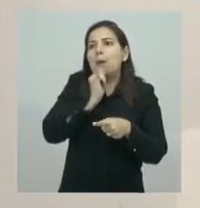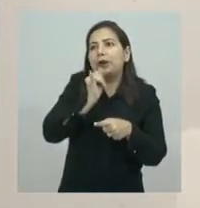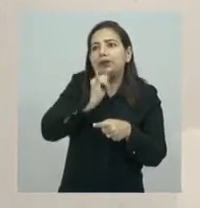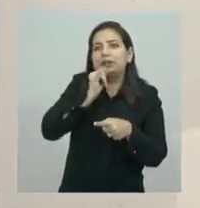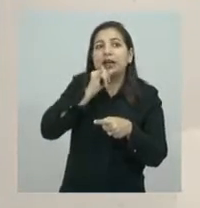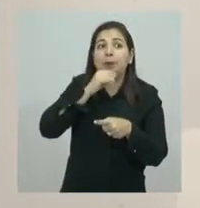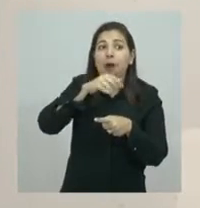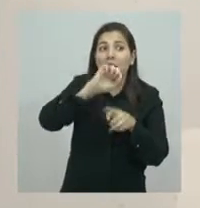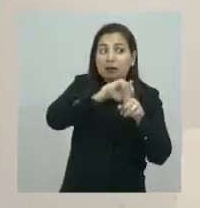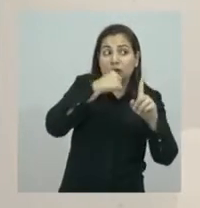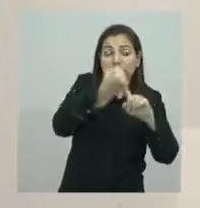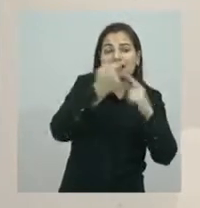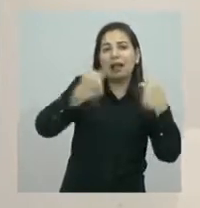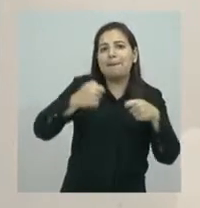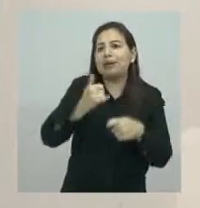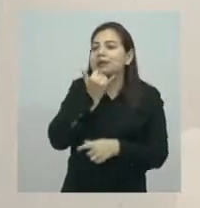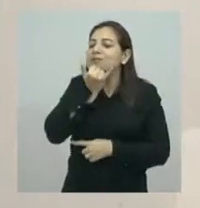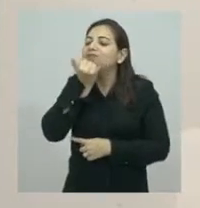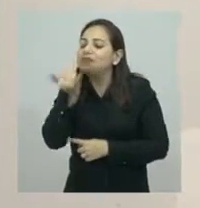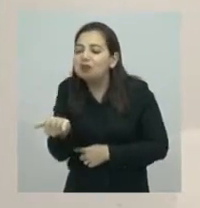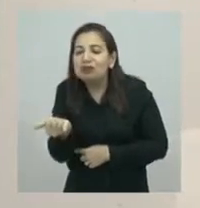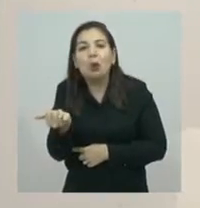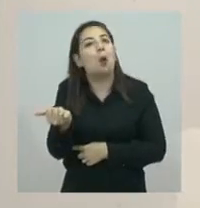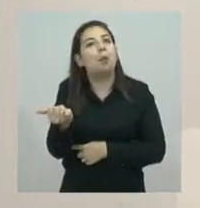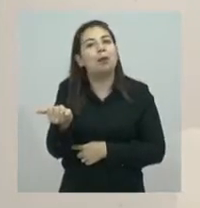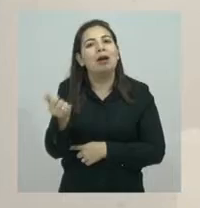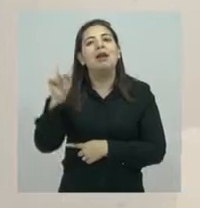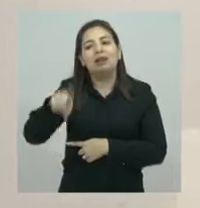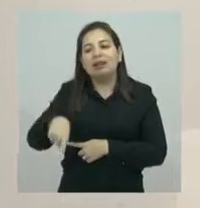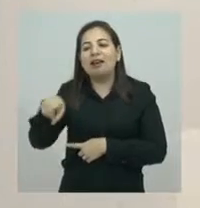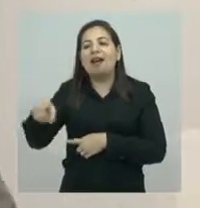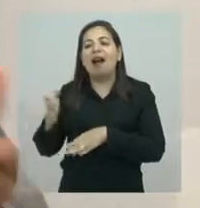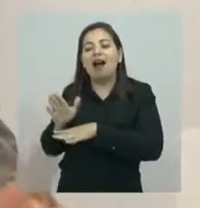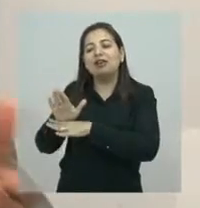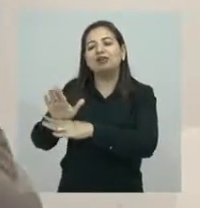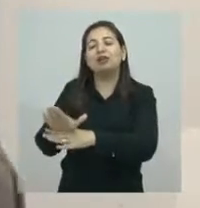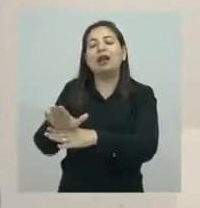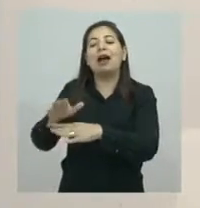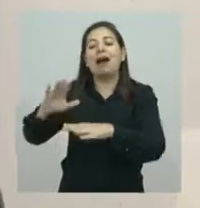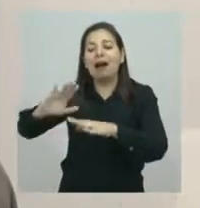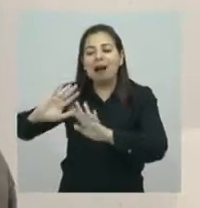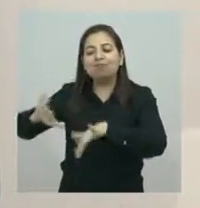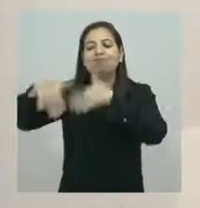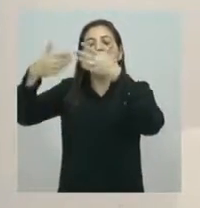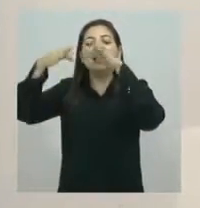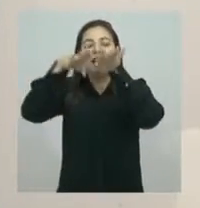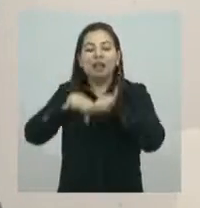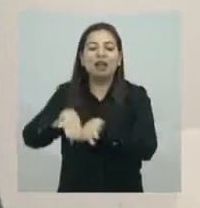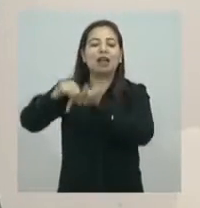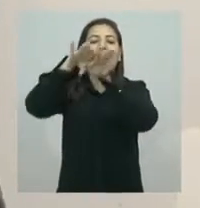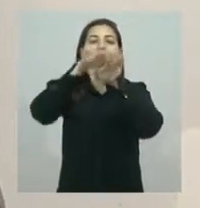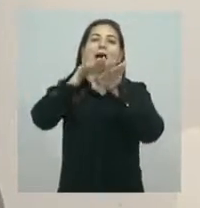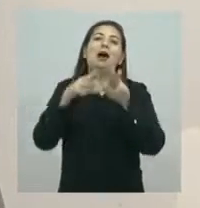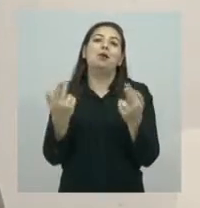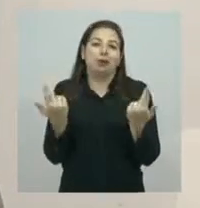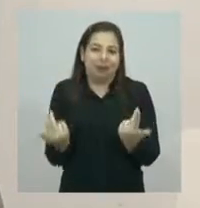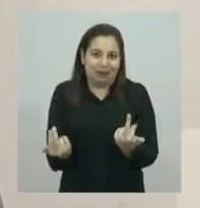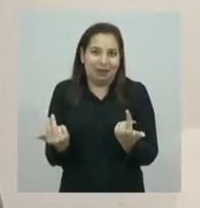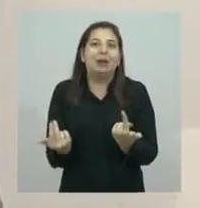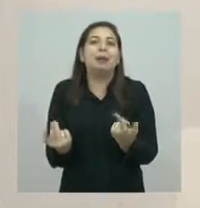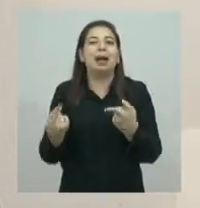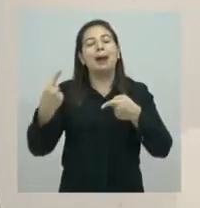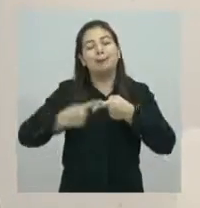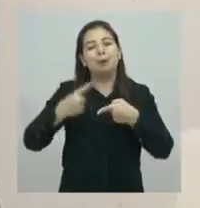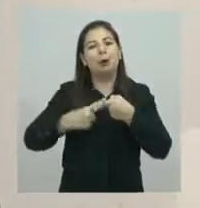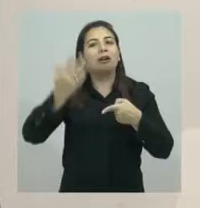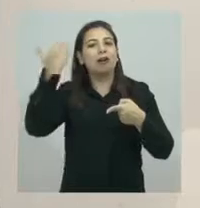sociedade pode, aos poucos, ir contribuindo para que a população negra tenha, de fato, acesso